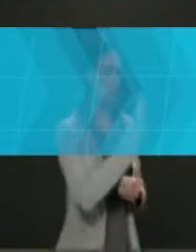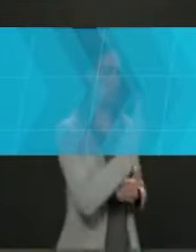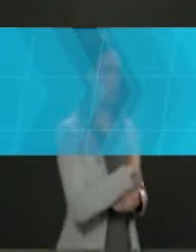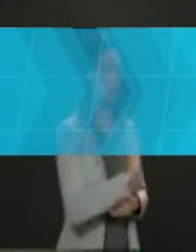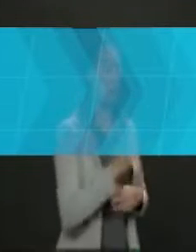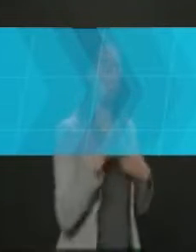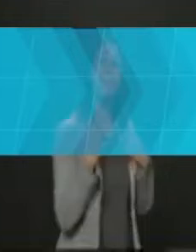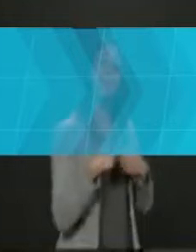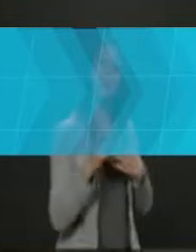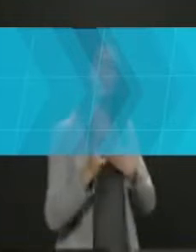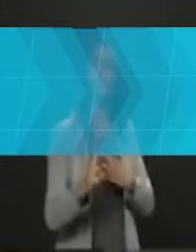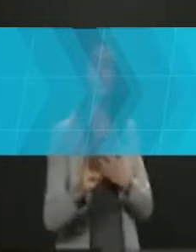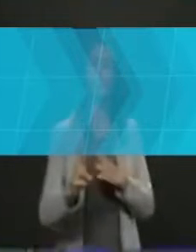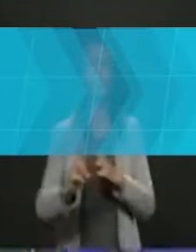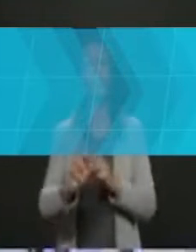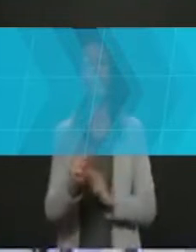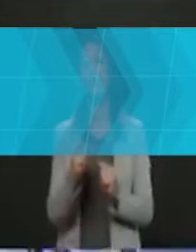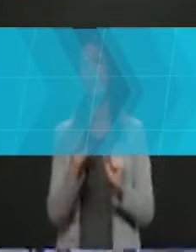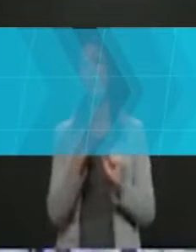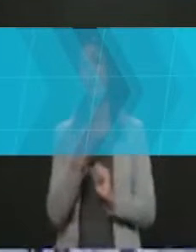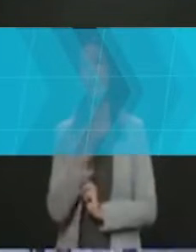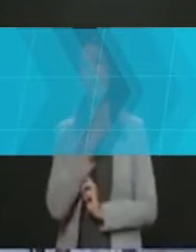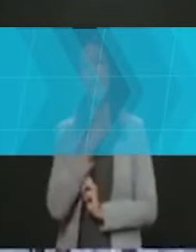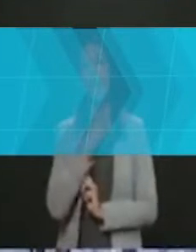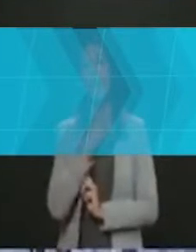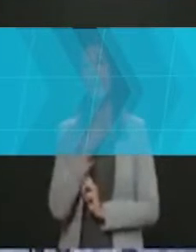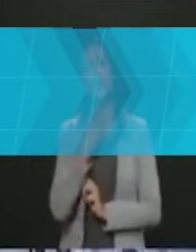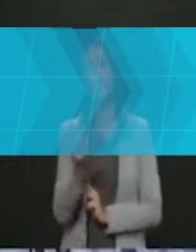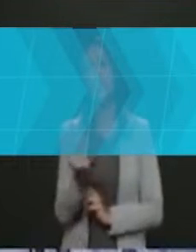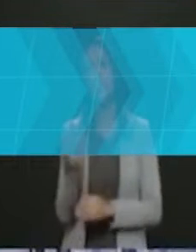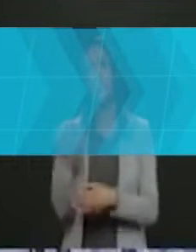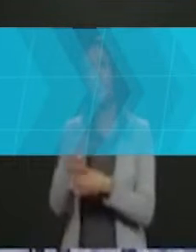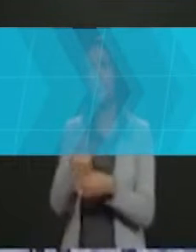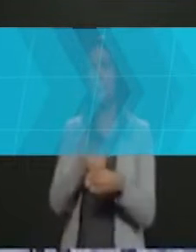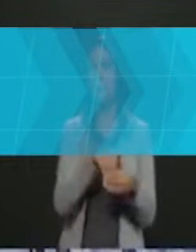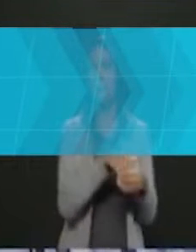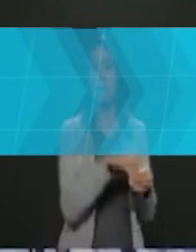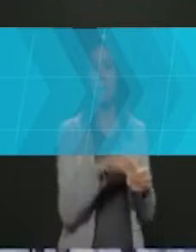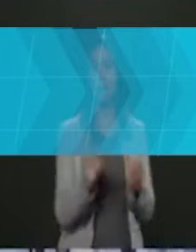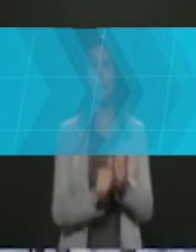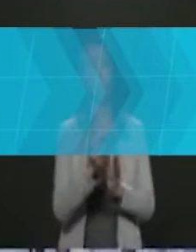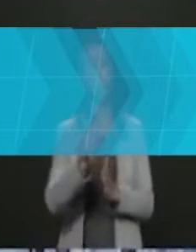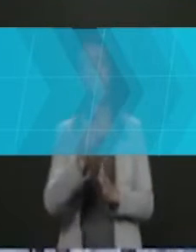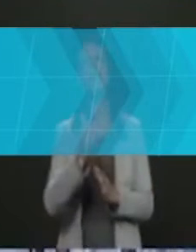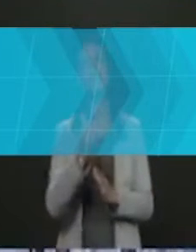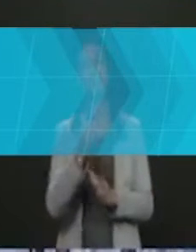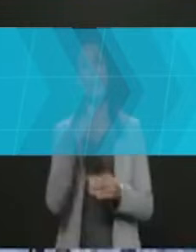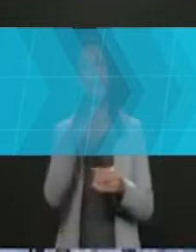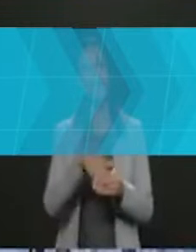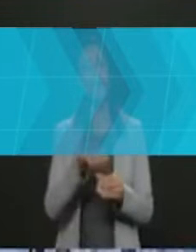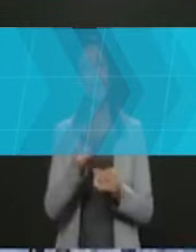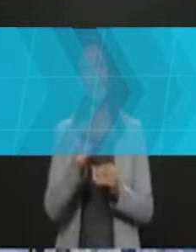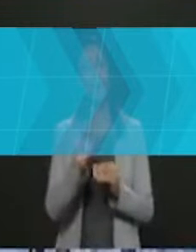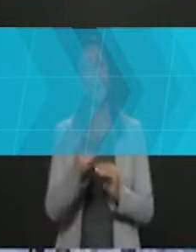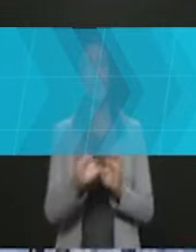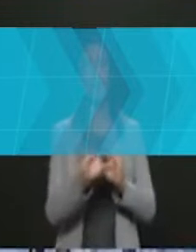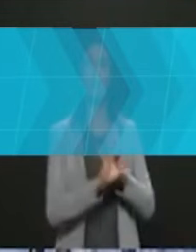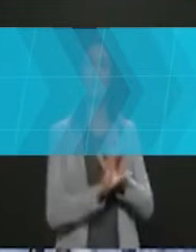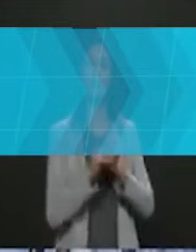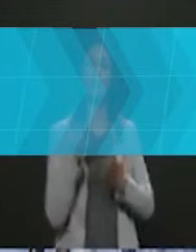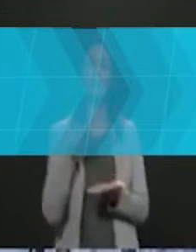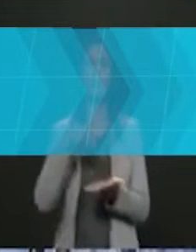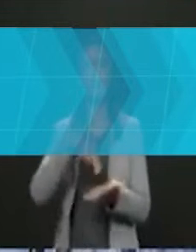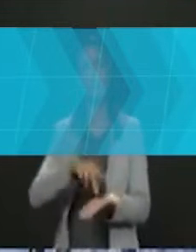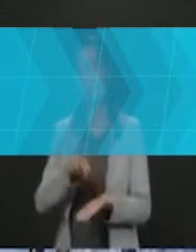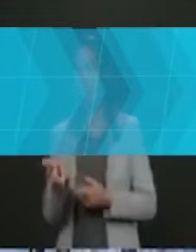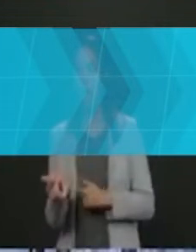eleição da esperança que não pode ser uma eleição do voto útil ela tem que ser uma eleição de votarmos no primeiro turno como a própria constituição determina naquele